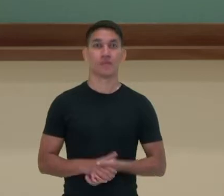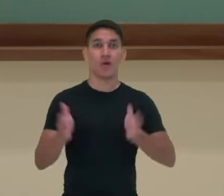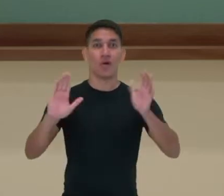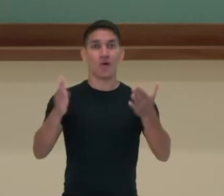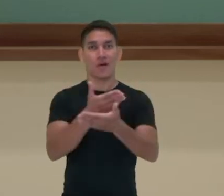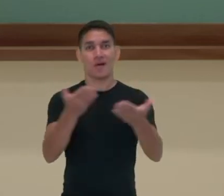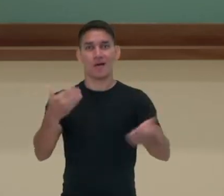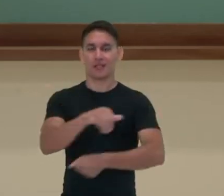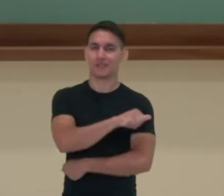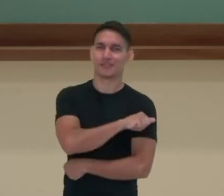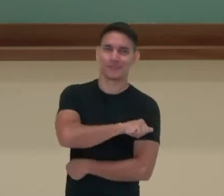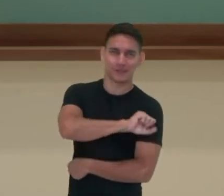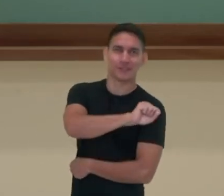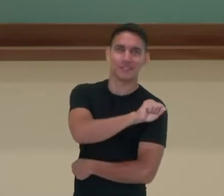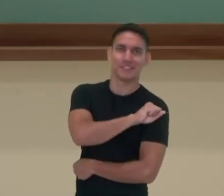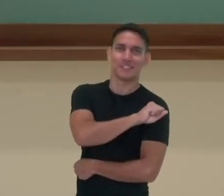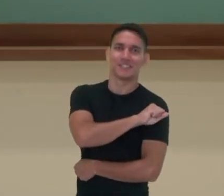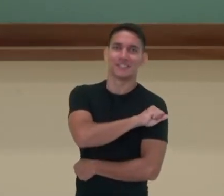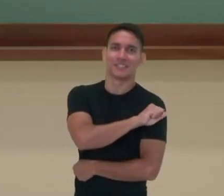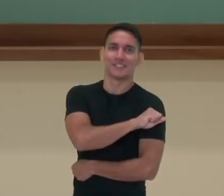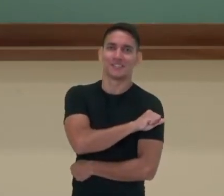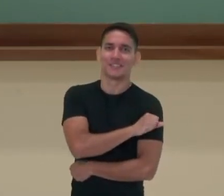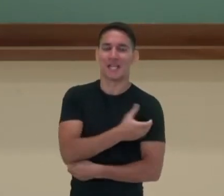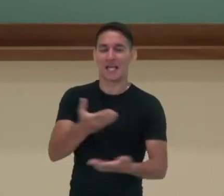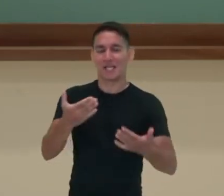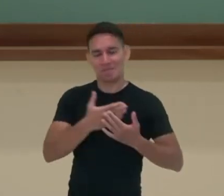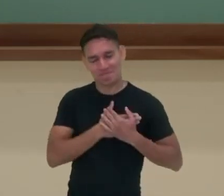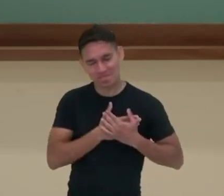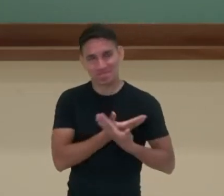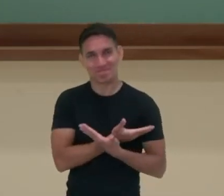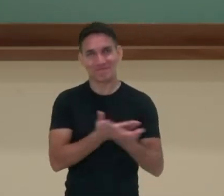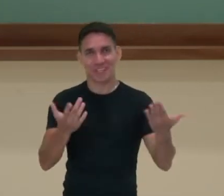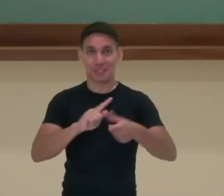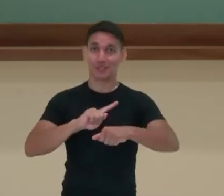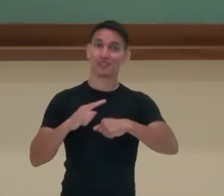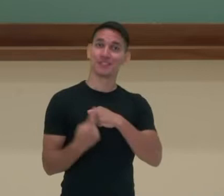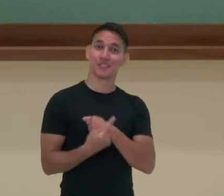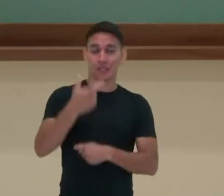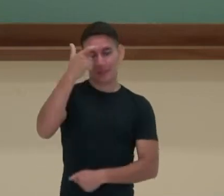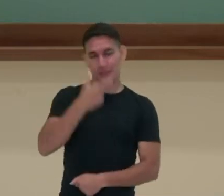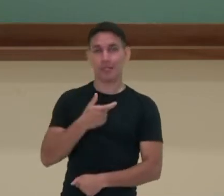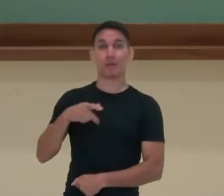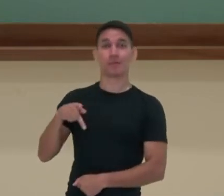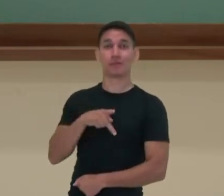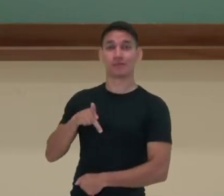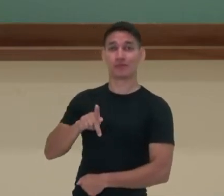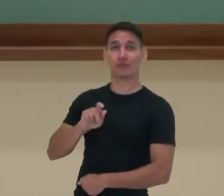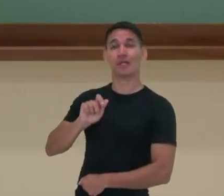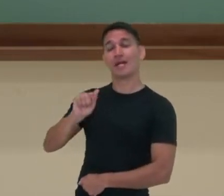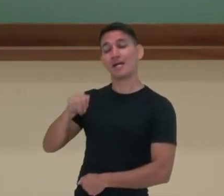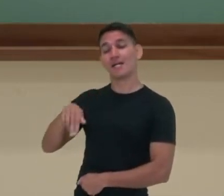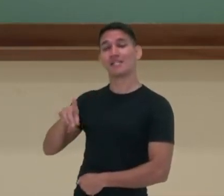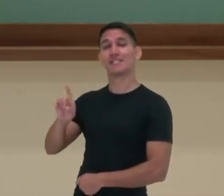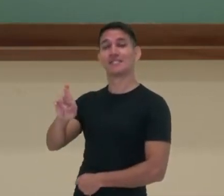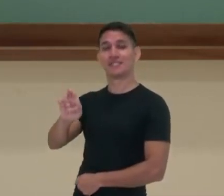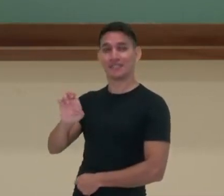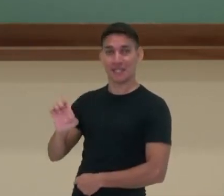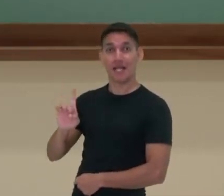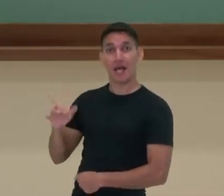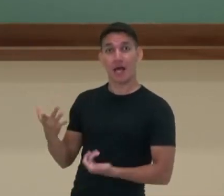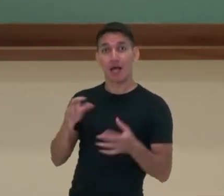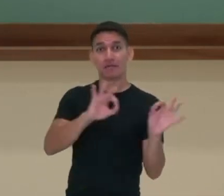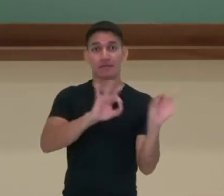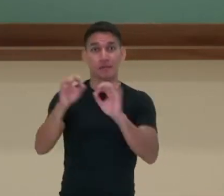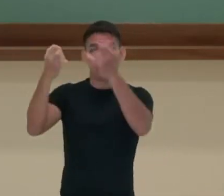Olá, estudantes do oitavo ano do ensino fundamental. Saudações geográficas. Eu sou o professor André e nesse vídeo falaremos sobre